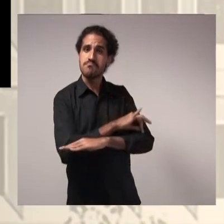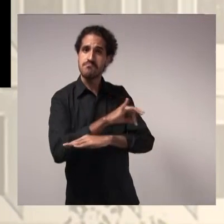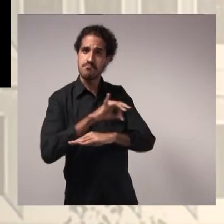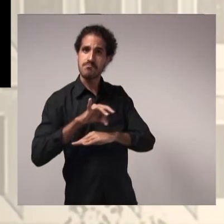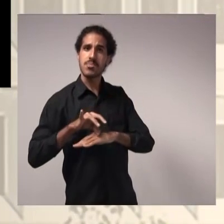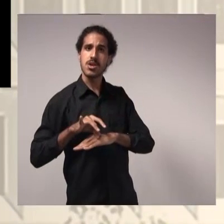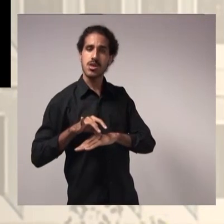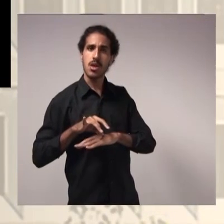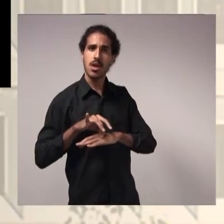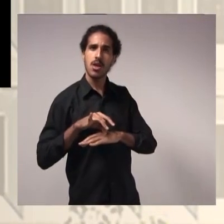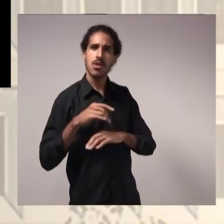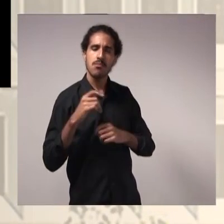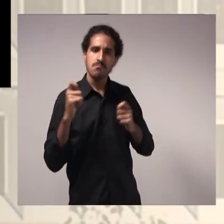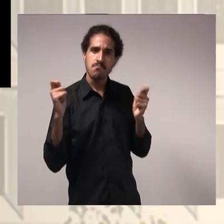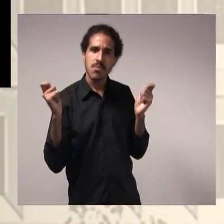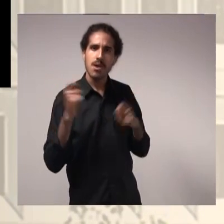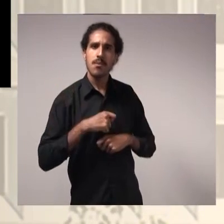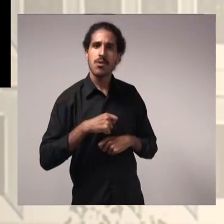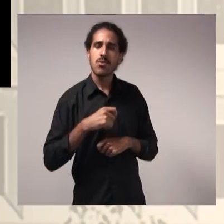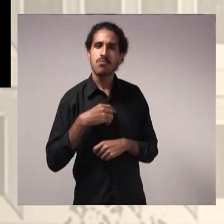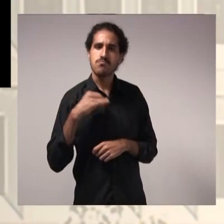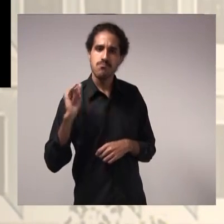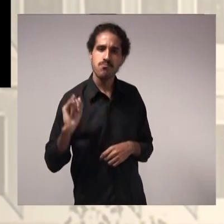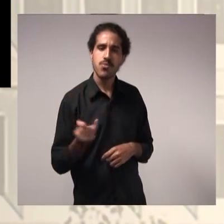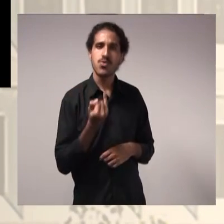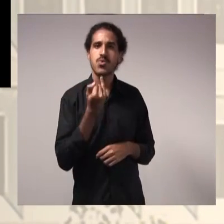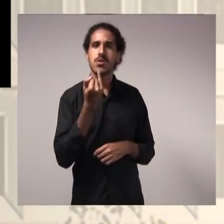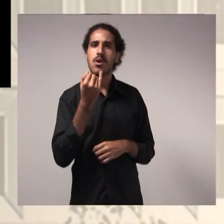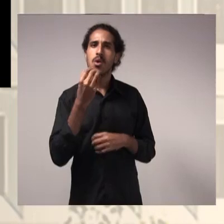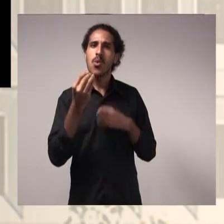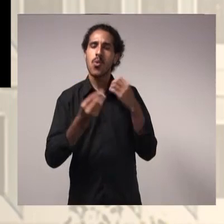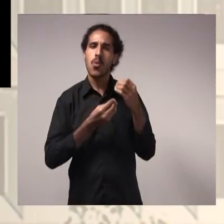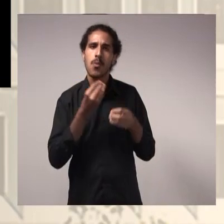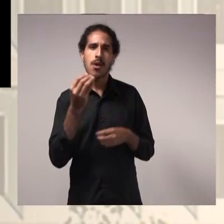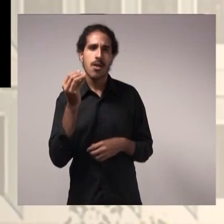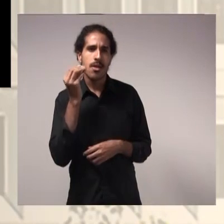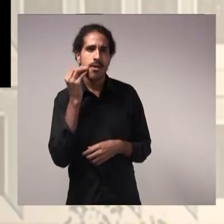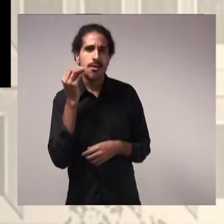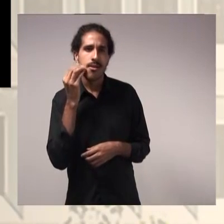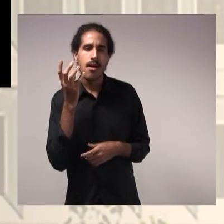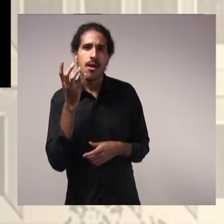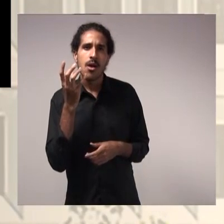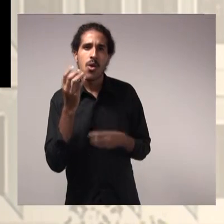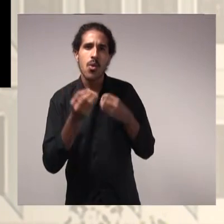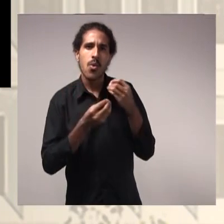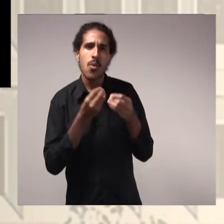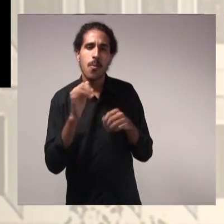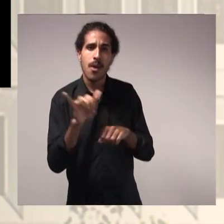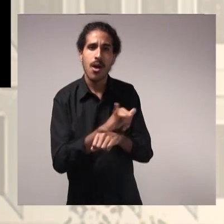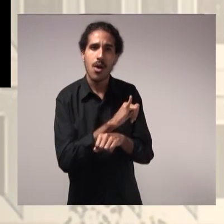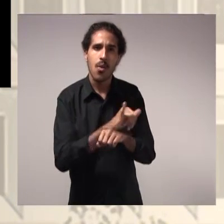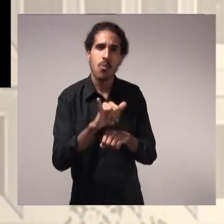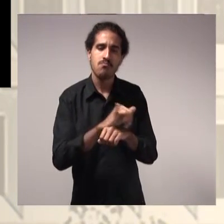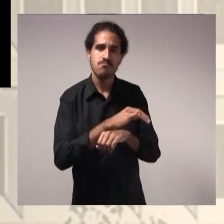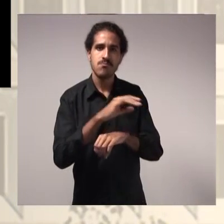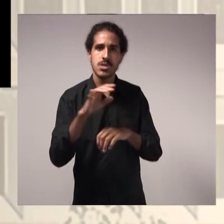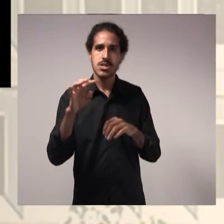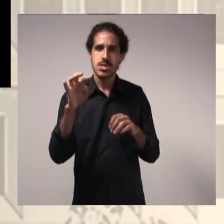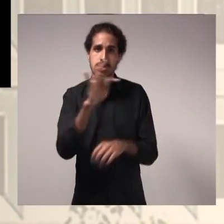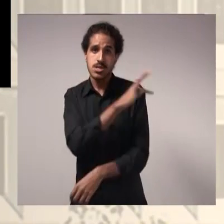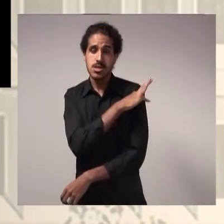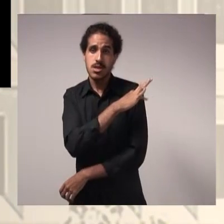me proporcionou uma grande oportunidade de testar algumas dessas técnicas